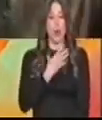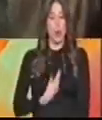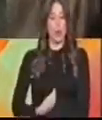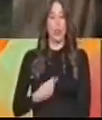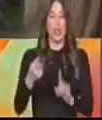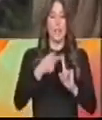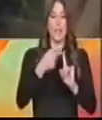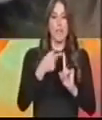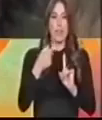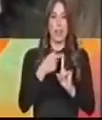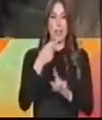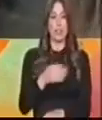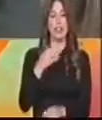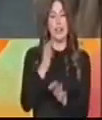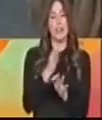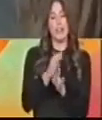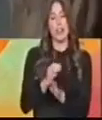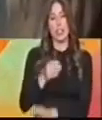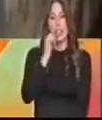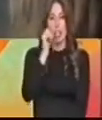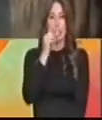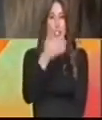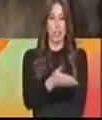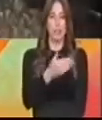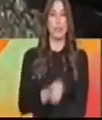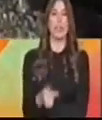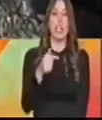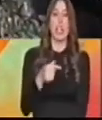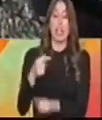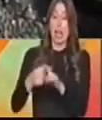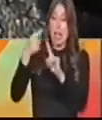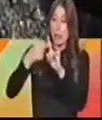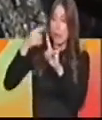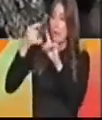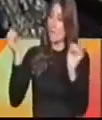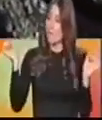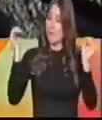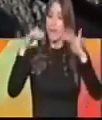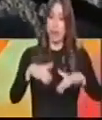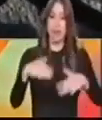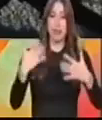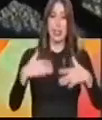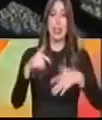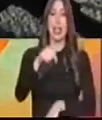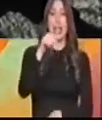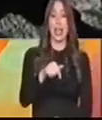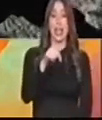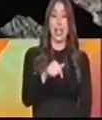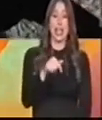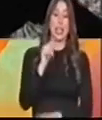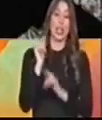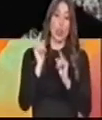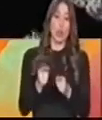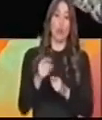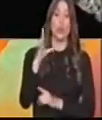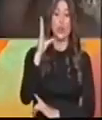que se perde no tempo, como disse, e que ano após ano traz muitos milhares de visitantes a esta nossa feira, que começou no